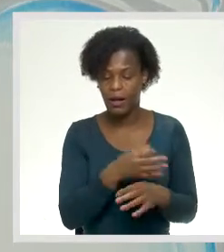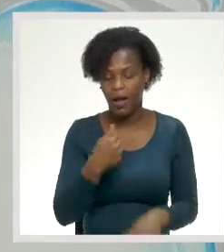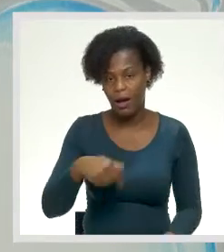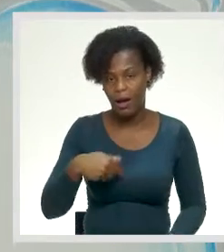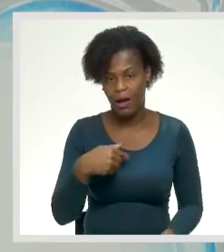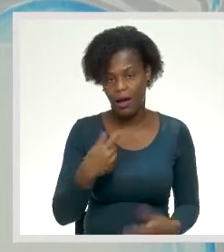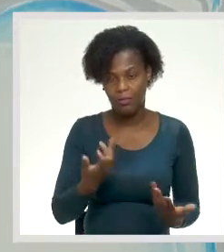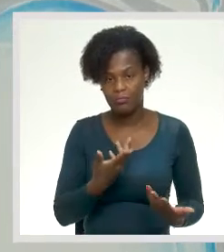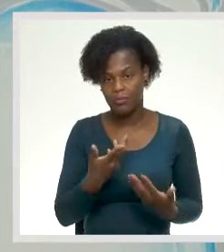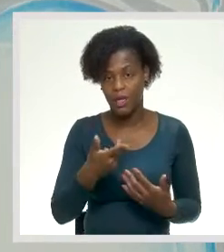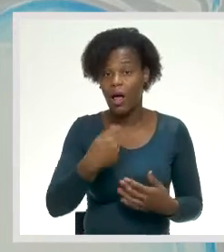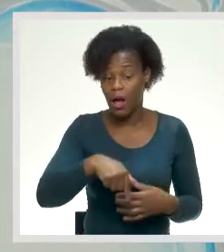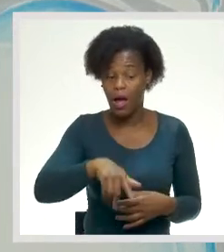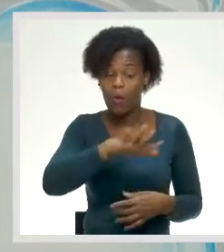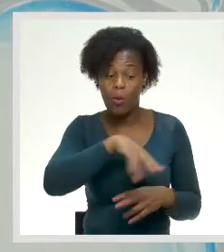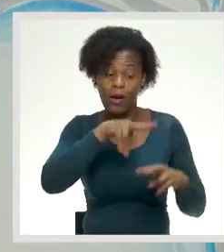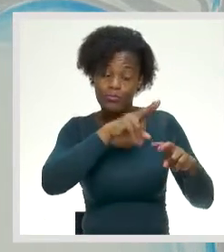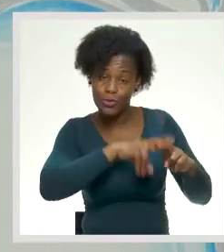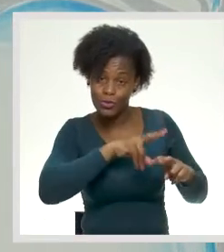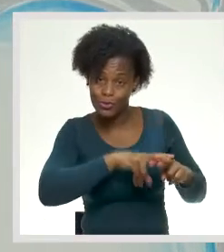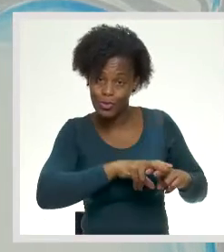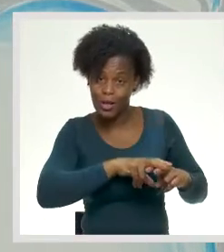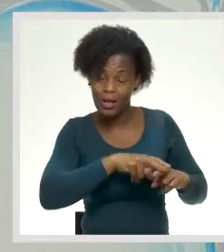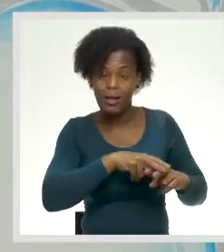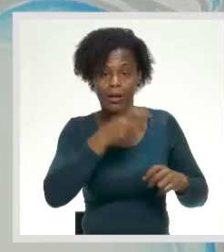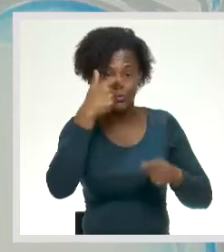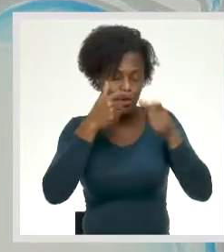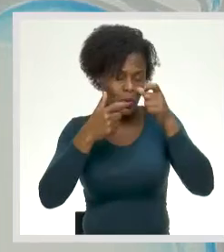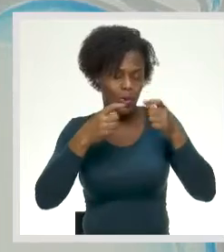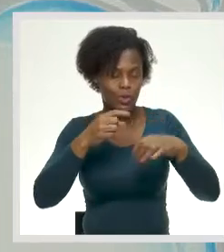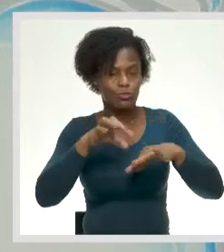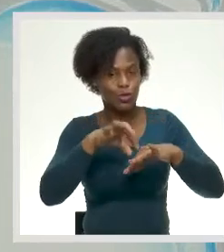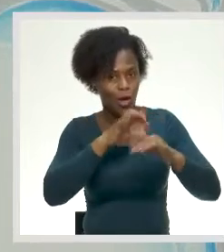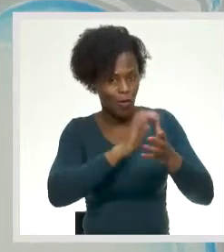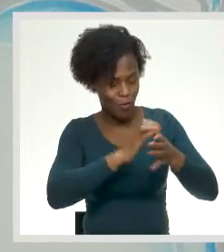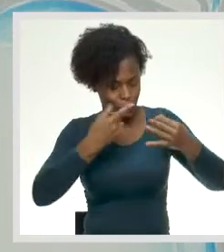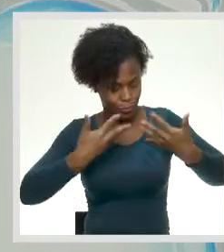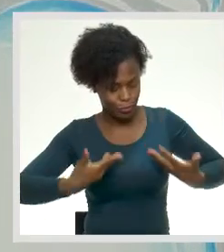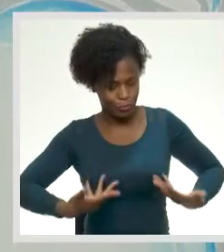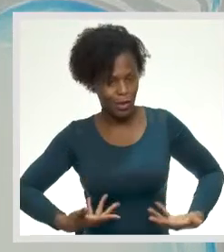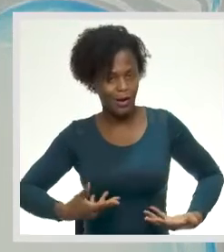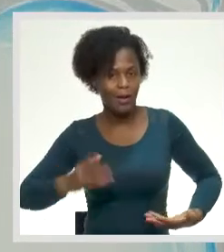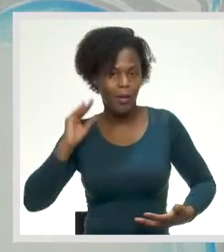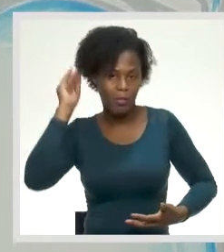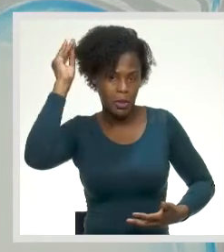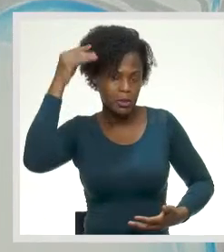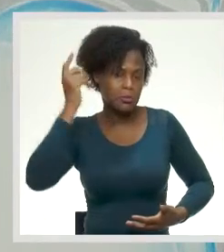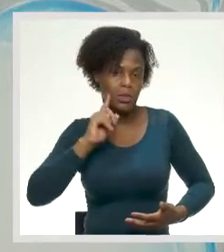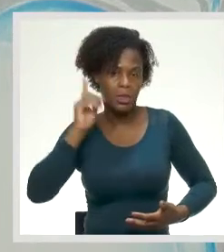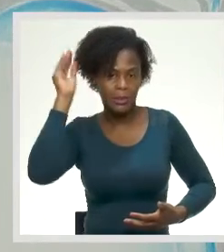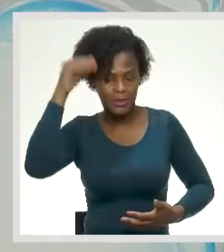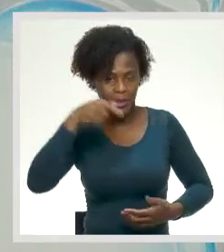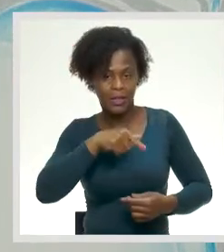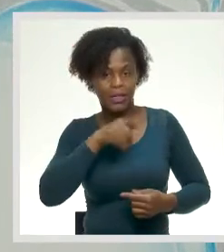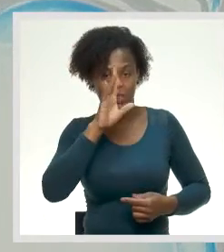tem assentos que são reservados aos noivos, aos padrinhos. Então, se tu és um convidado